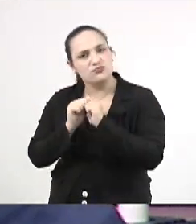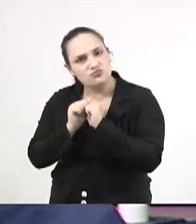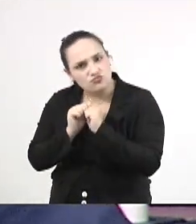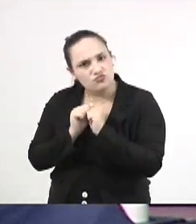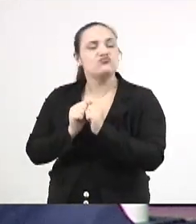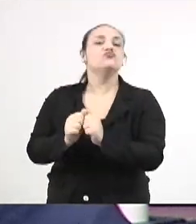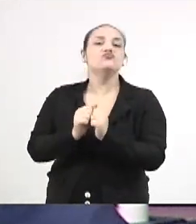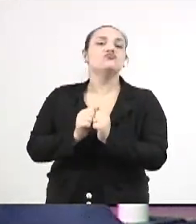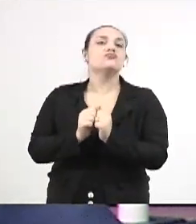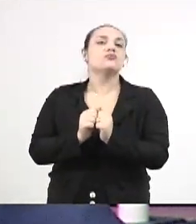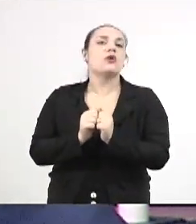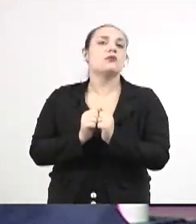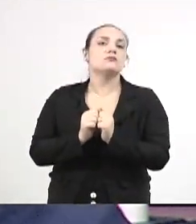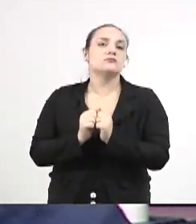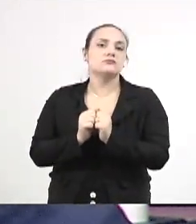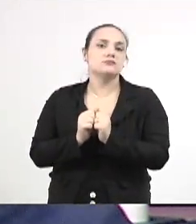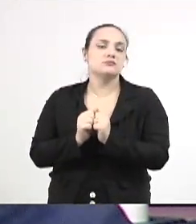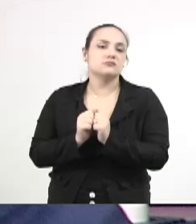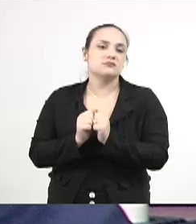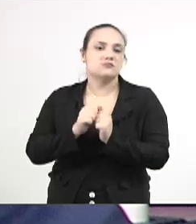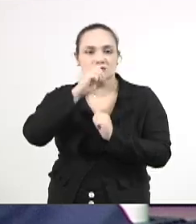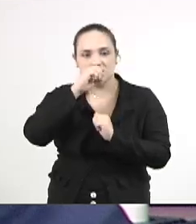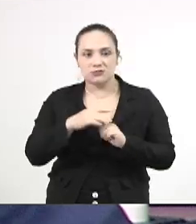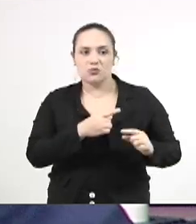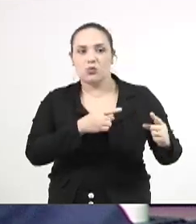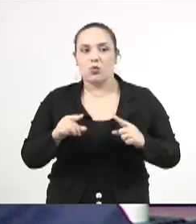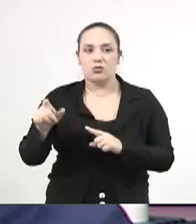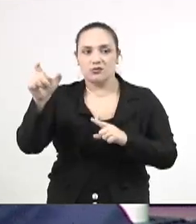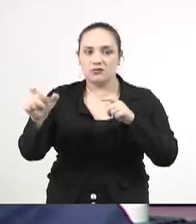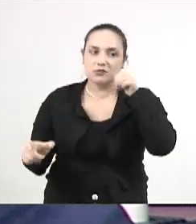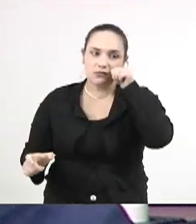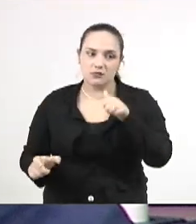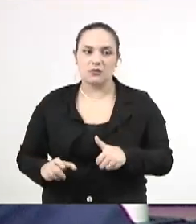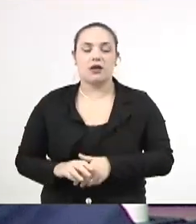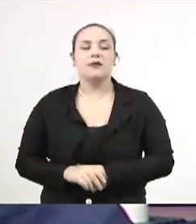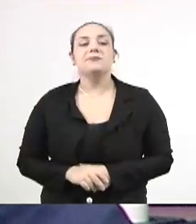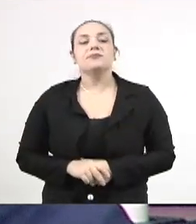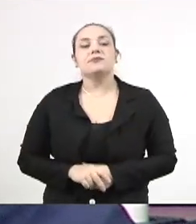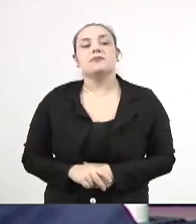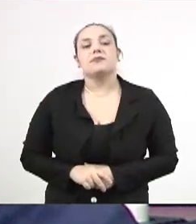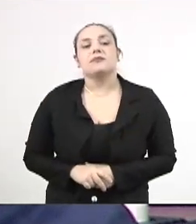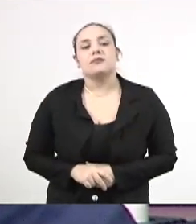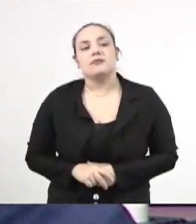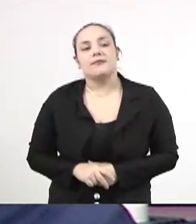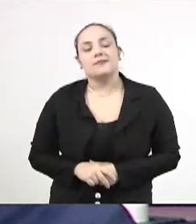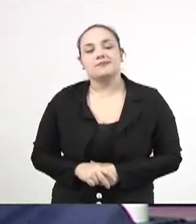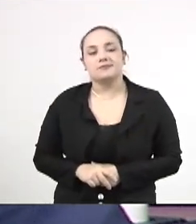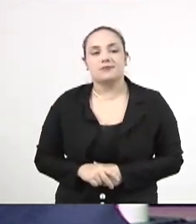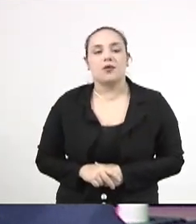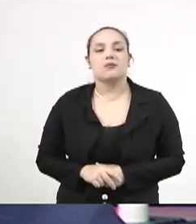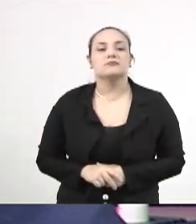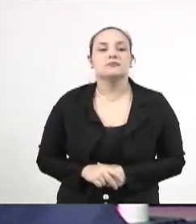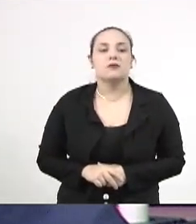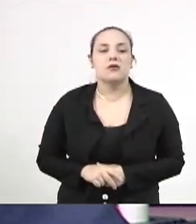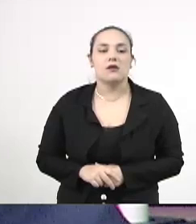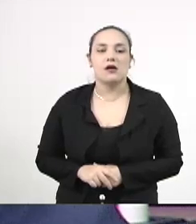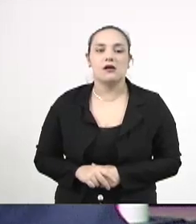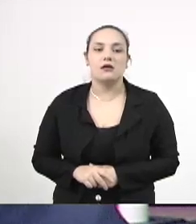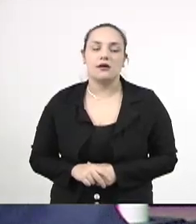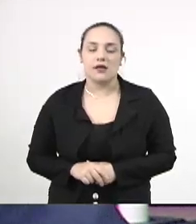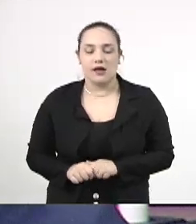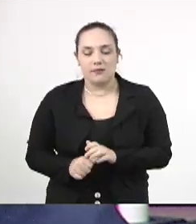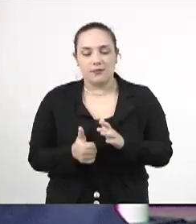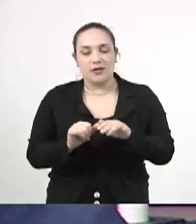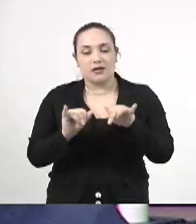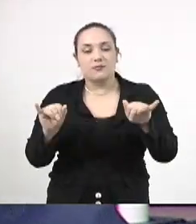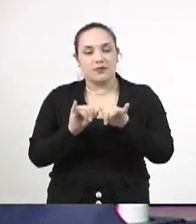comprometidos nesta luta da violência contra as mulheres. E foram distribuídos, na primeira